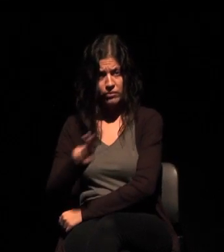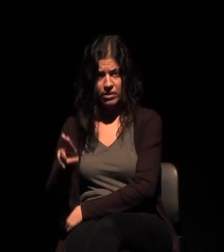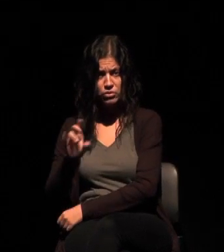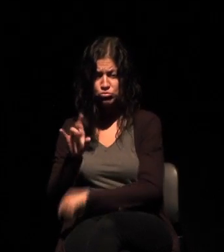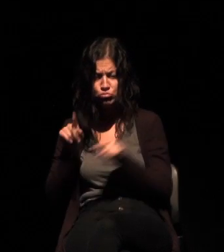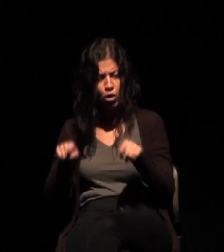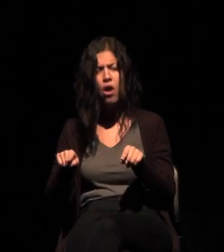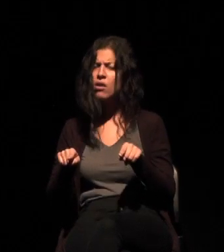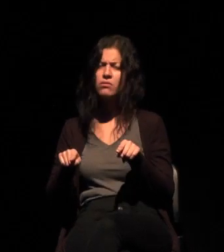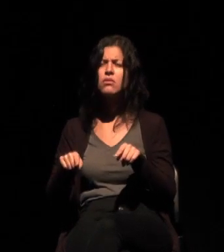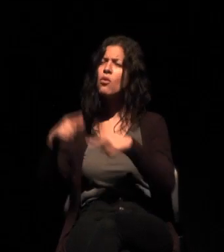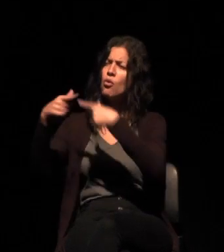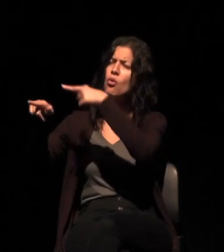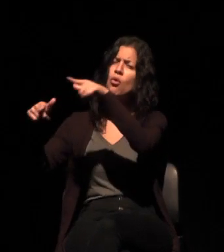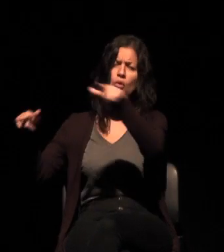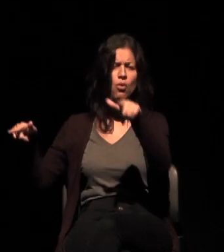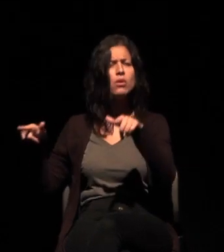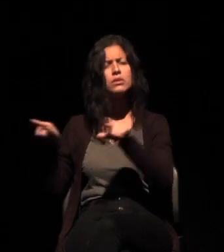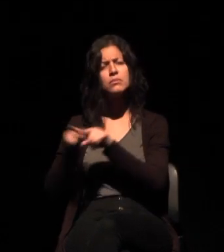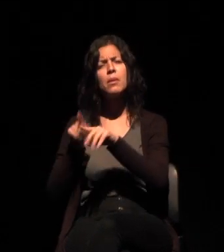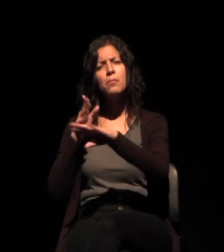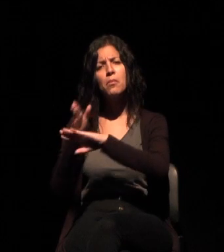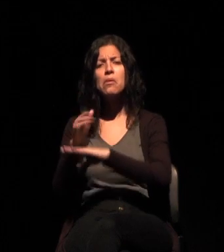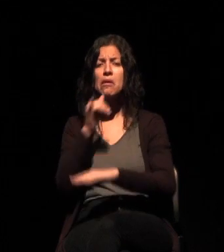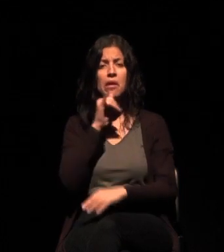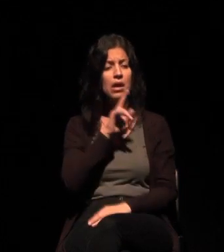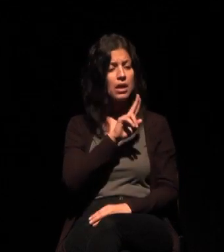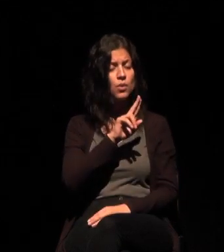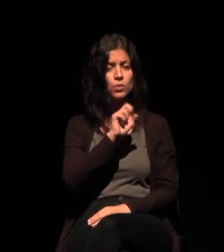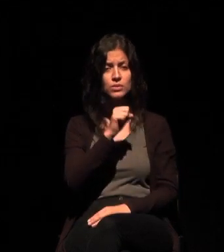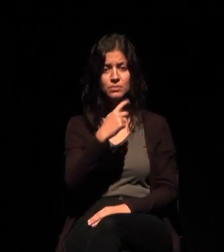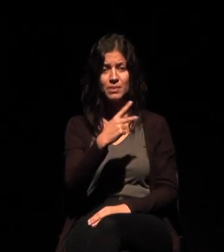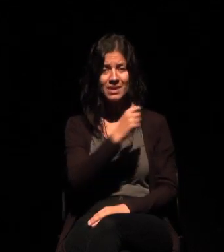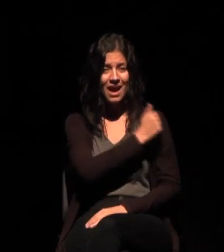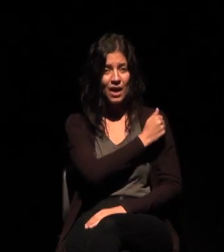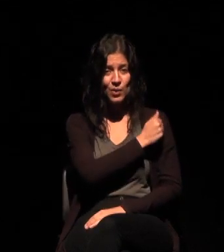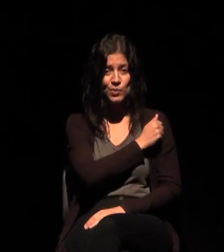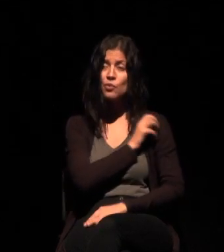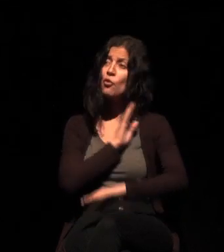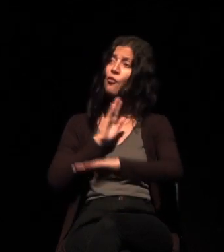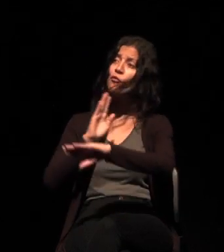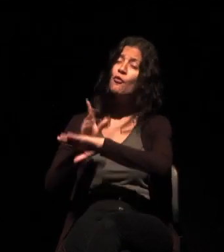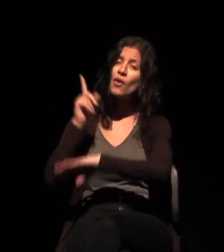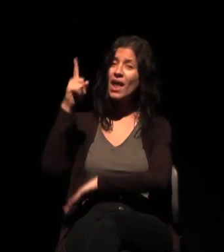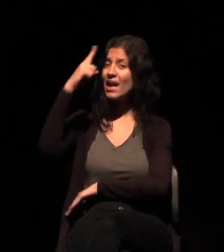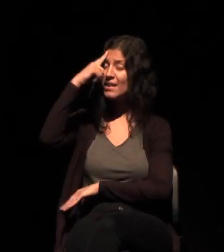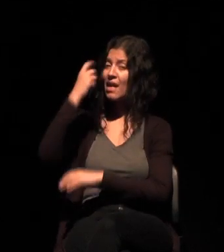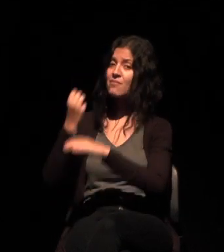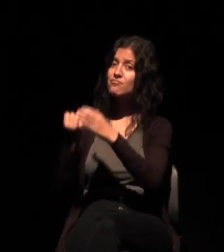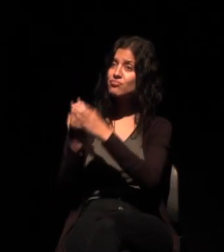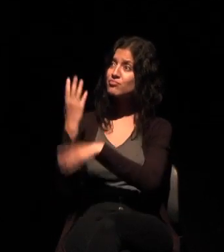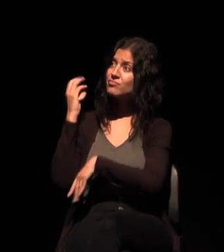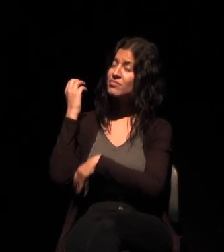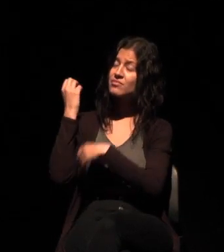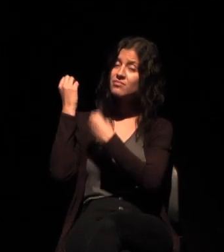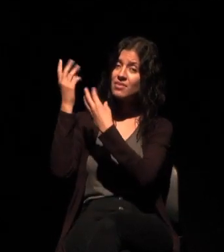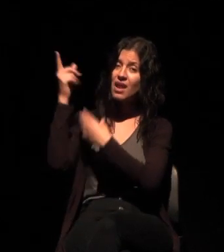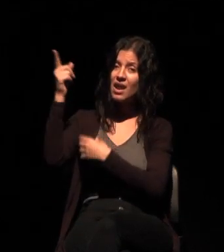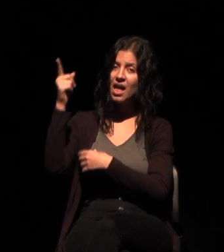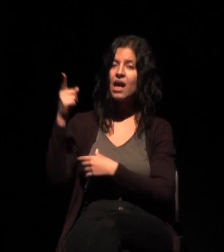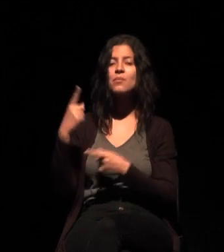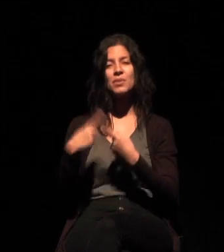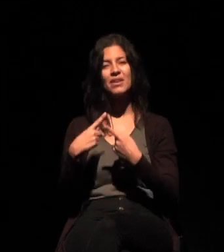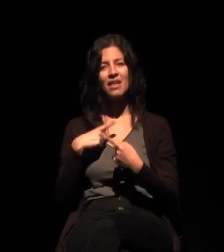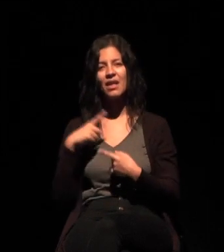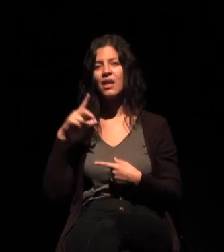já tivemos estudantes aqui da usp lançaram sua startup lá no petek a parceria que temos aqui tô